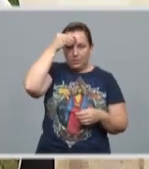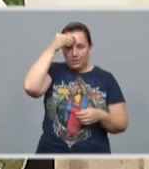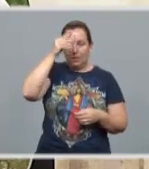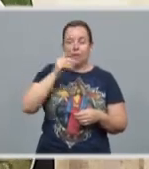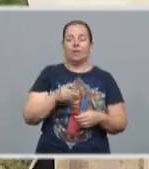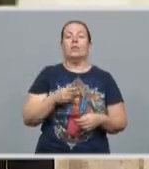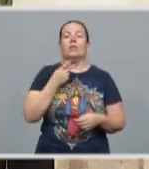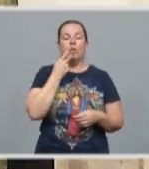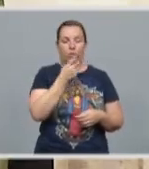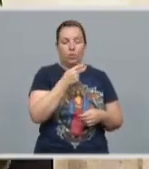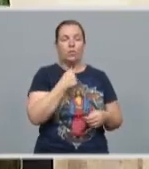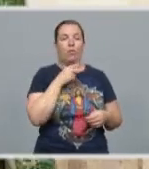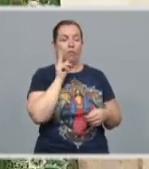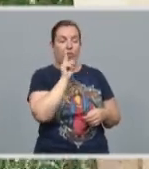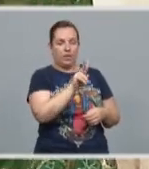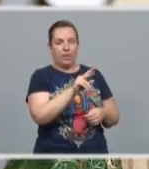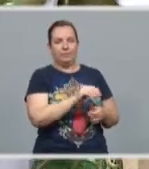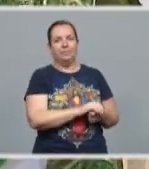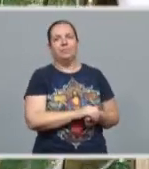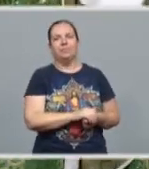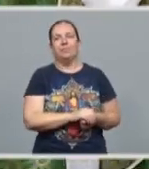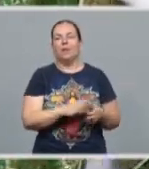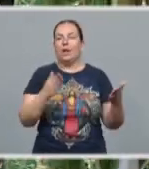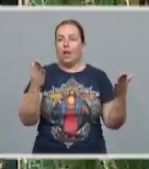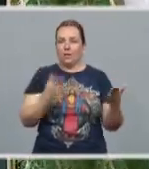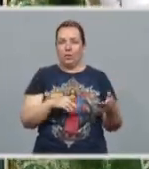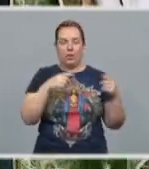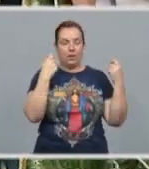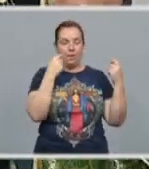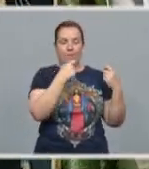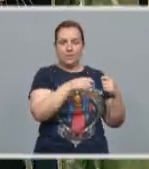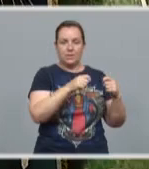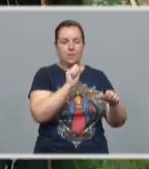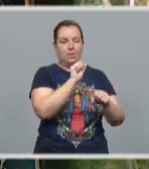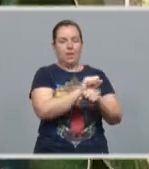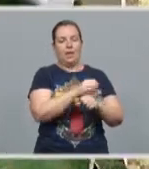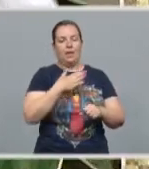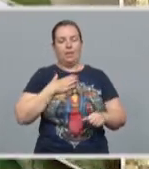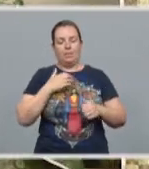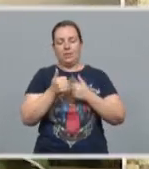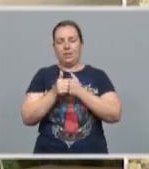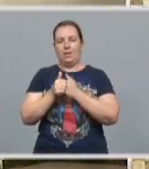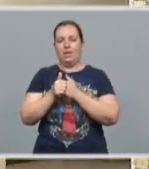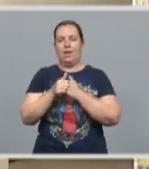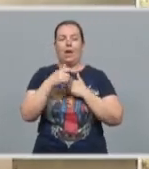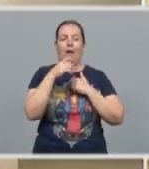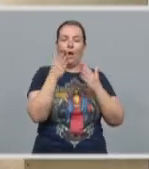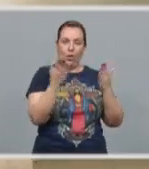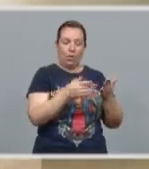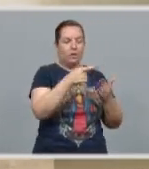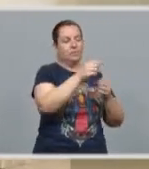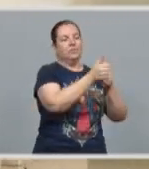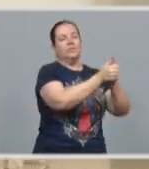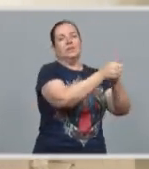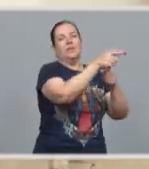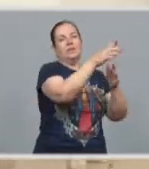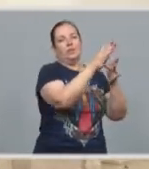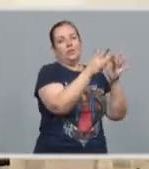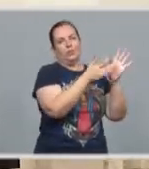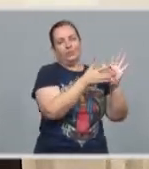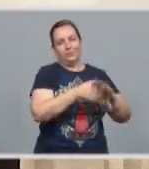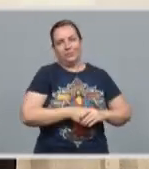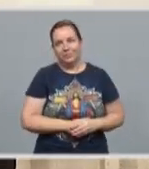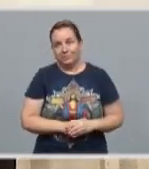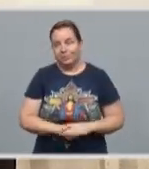do que eu. Agora, deixem de ser meus discípulos e vão todos, tanto que dois discípulos